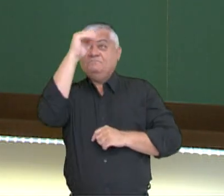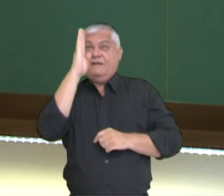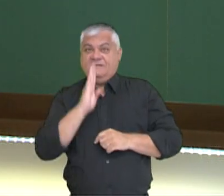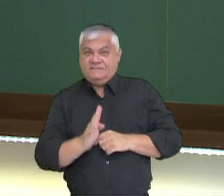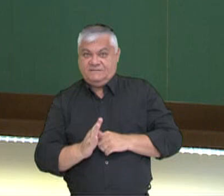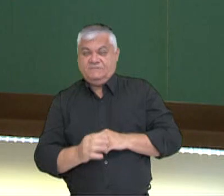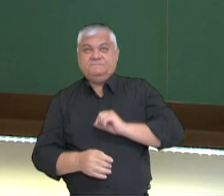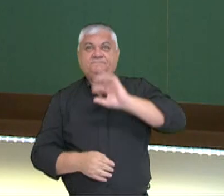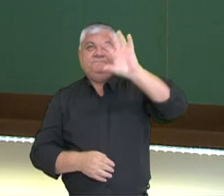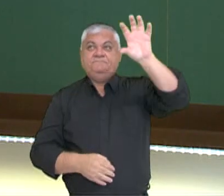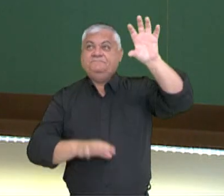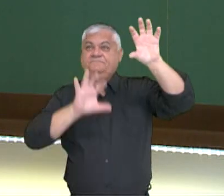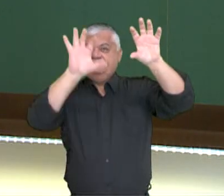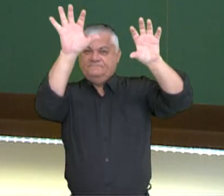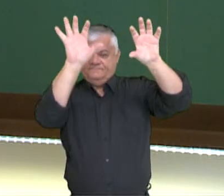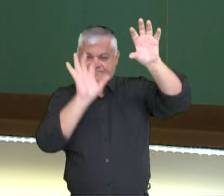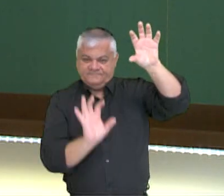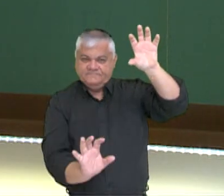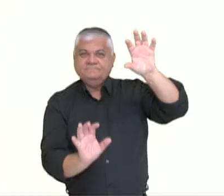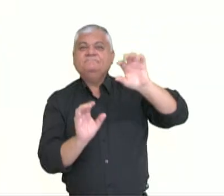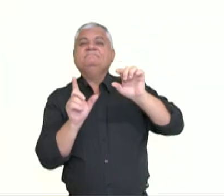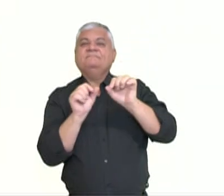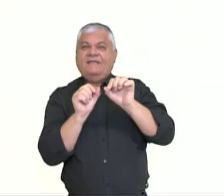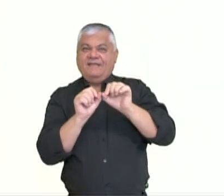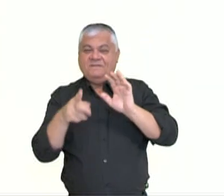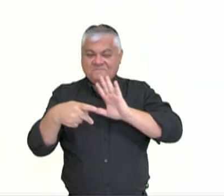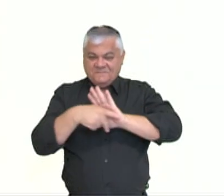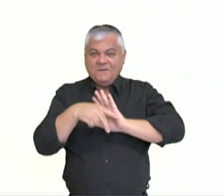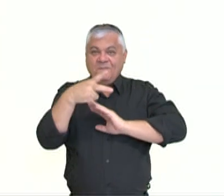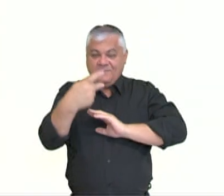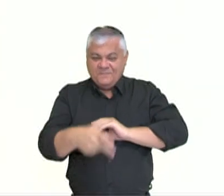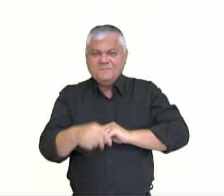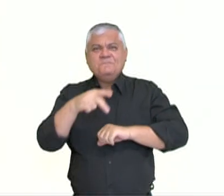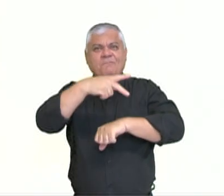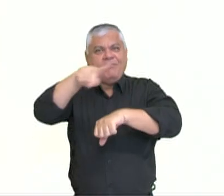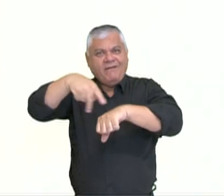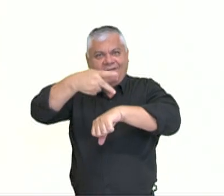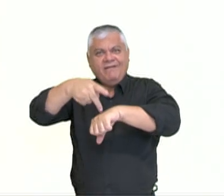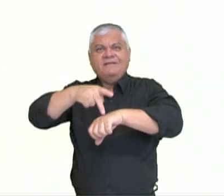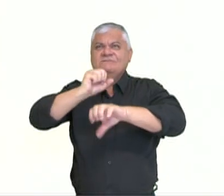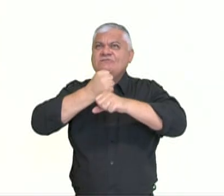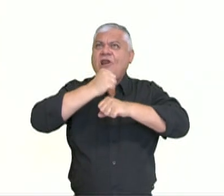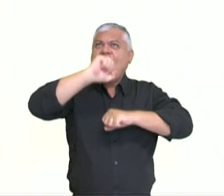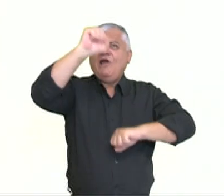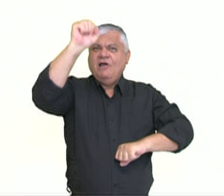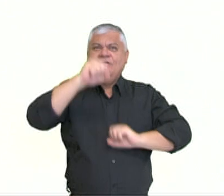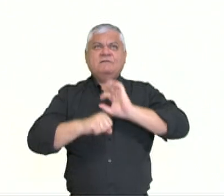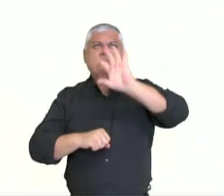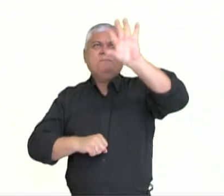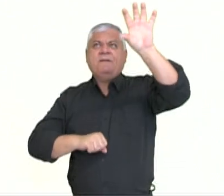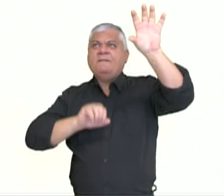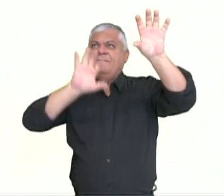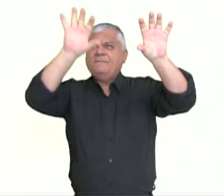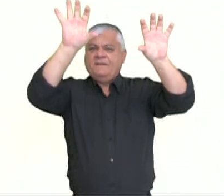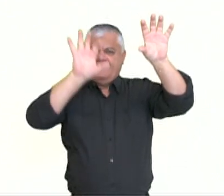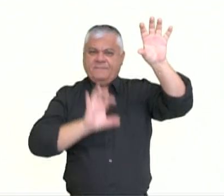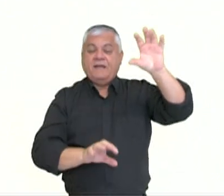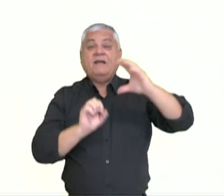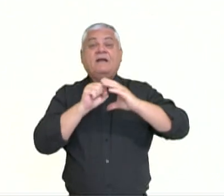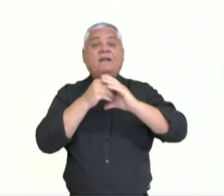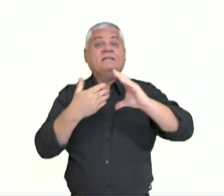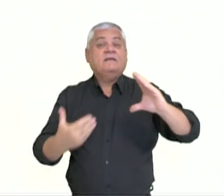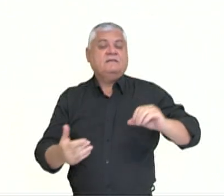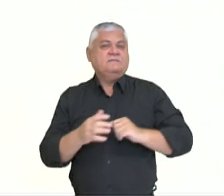Então, divisão dentro do território brasileiro, considerando determinadas características,